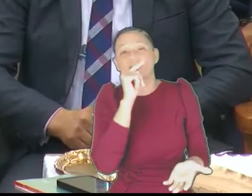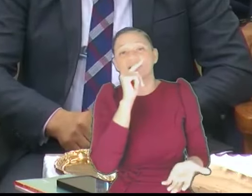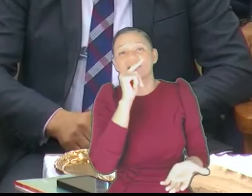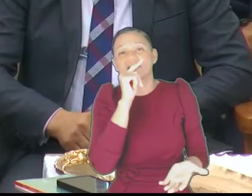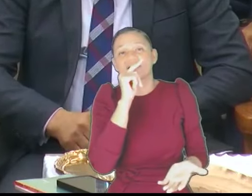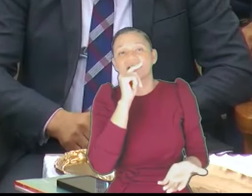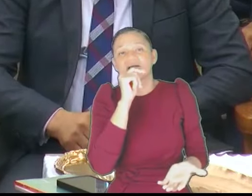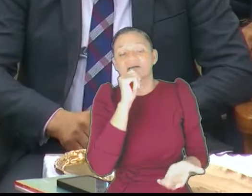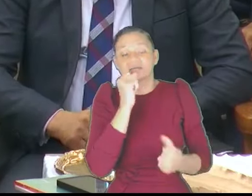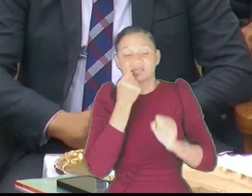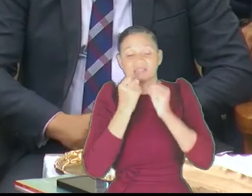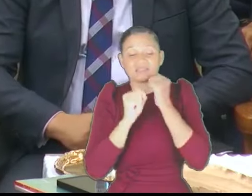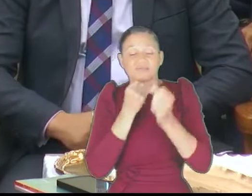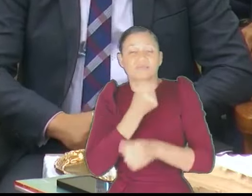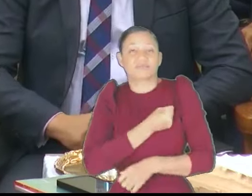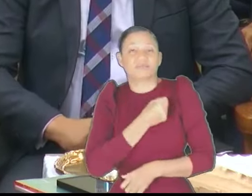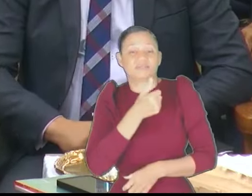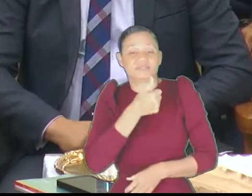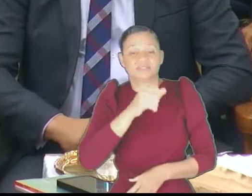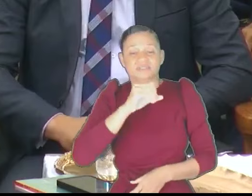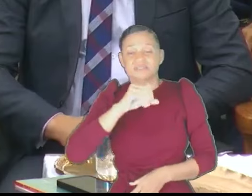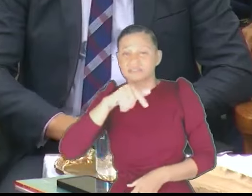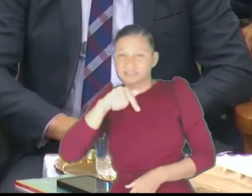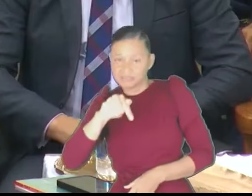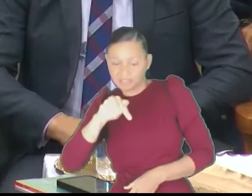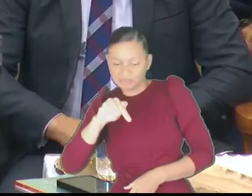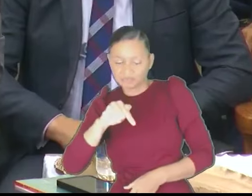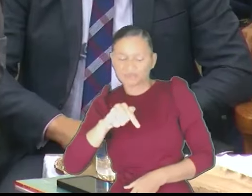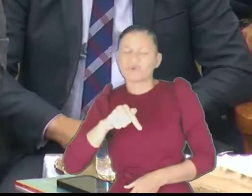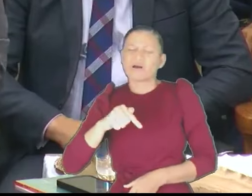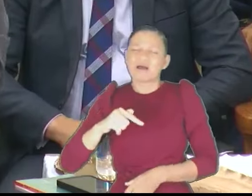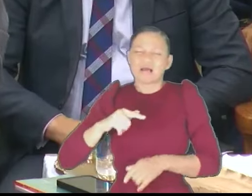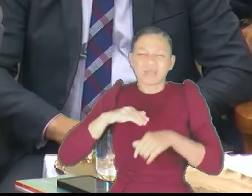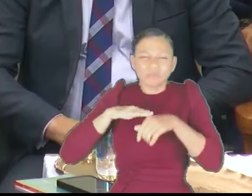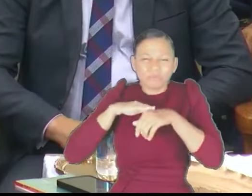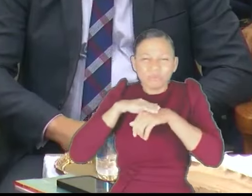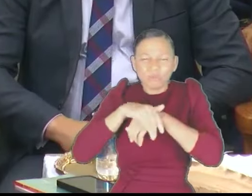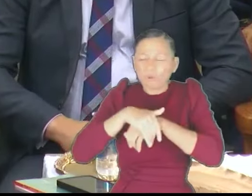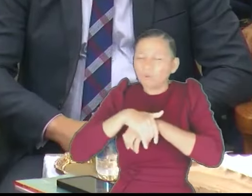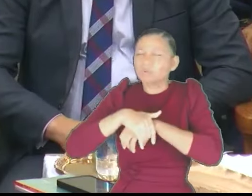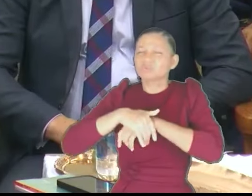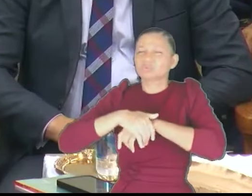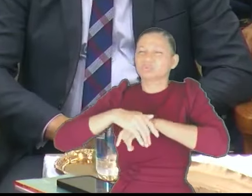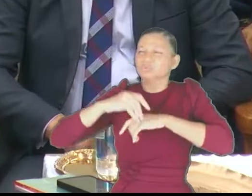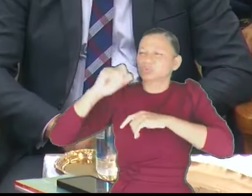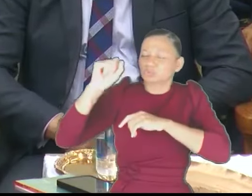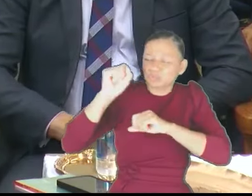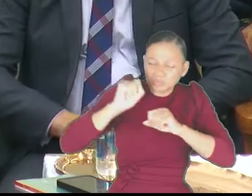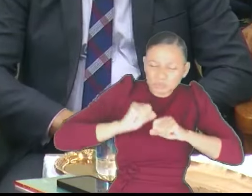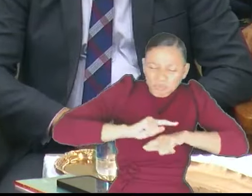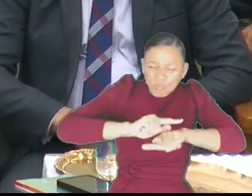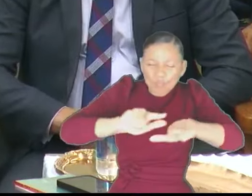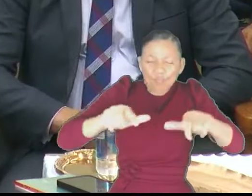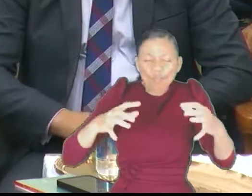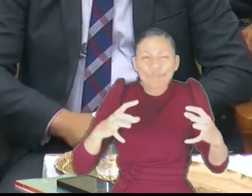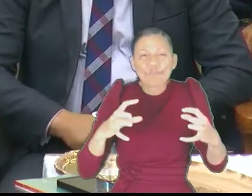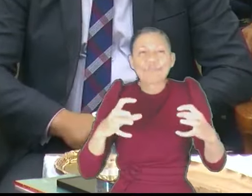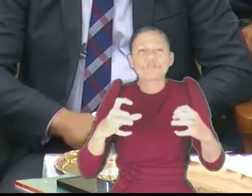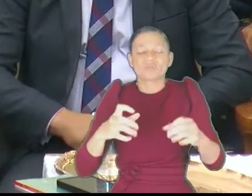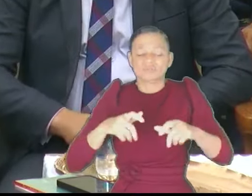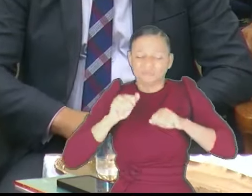O Salmo 107 diz que durante a caminhada no deserto, não houve entre eles nenhum